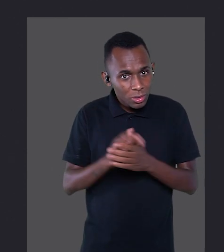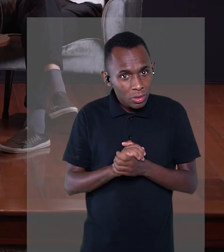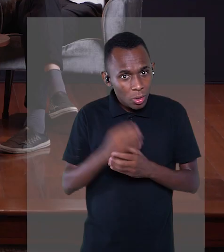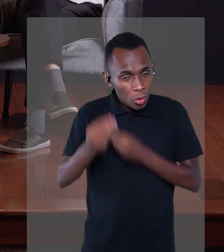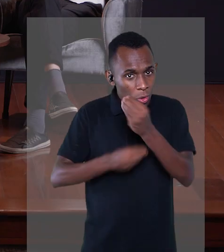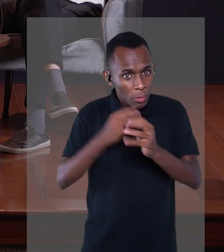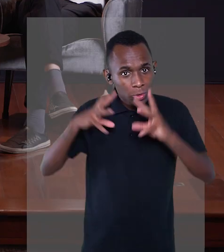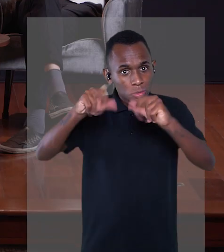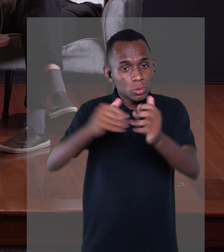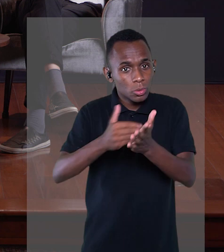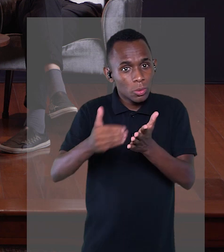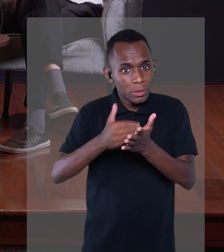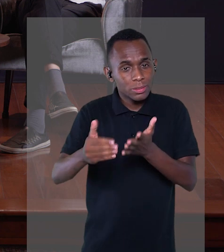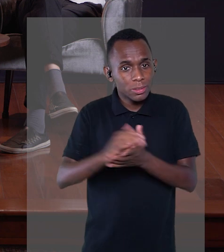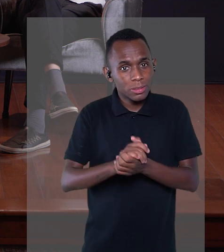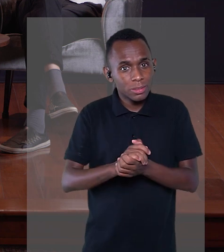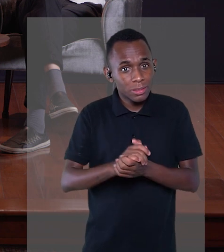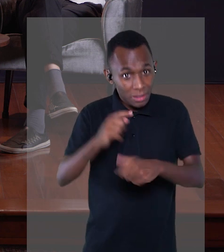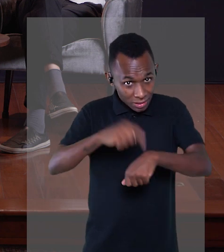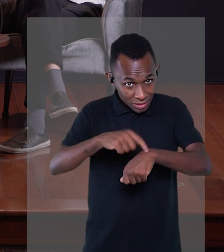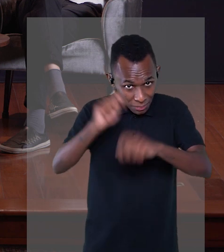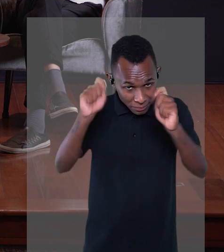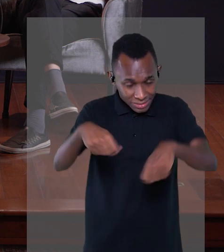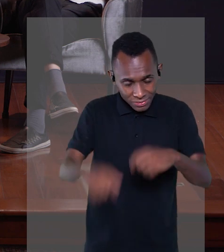tudo começou? Tá tempo?